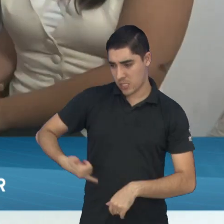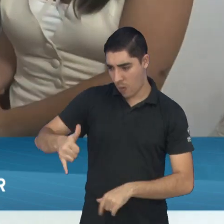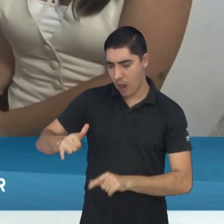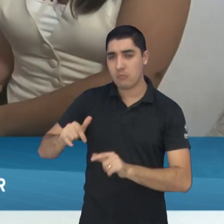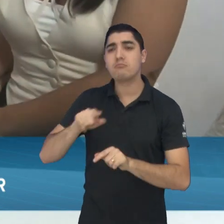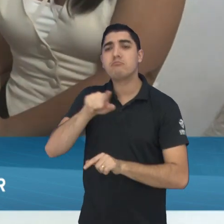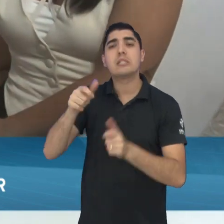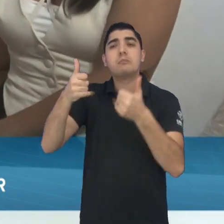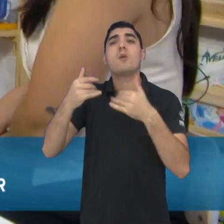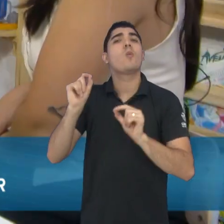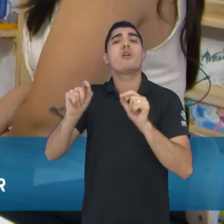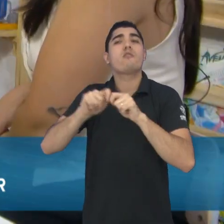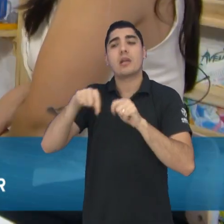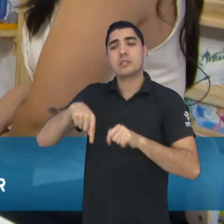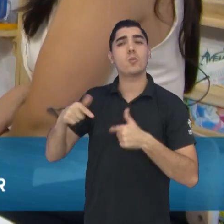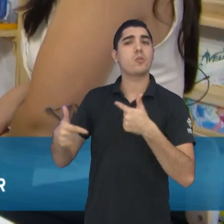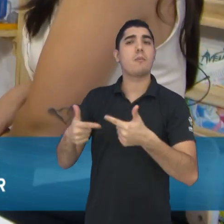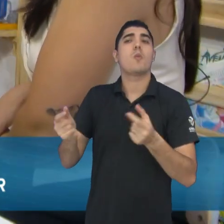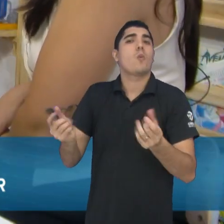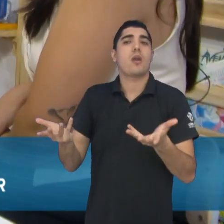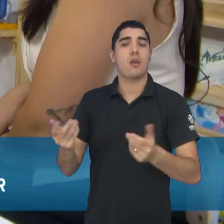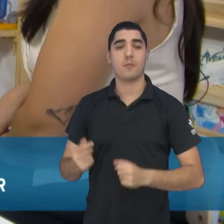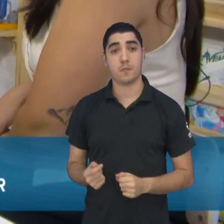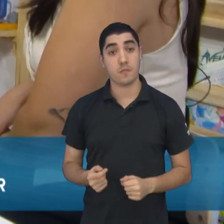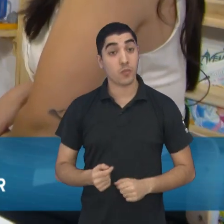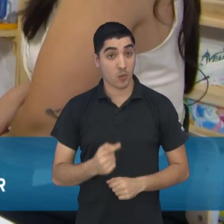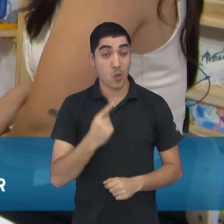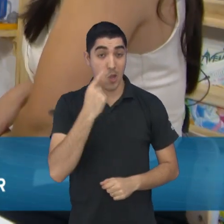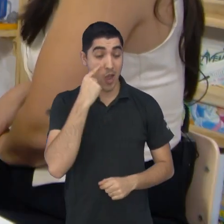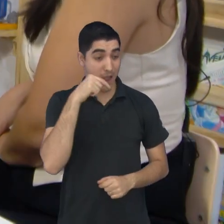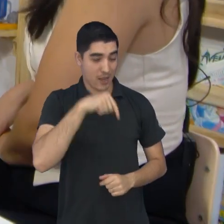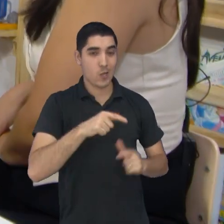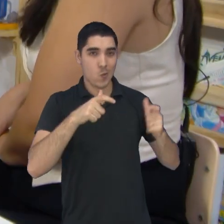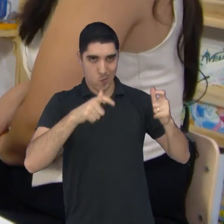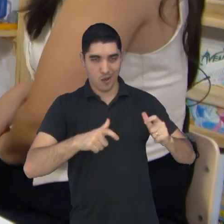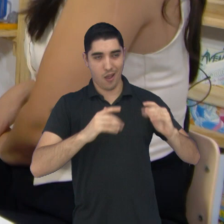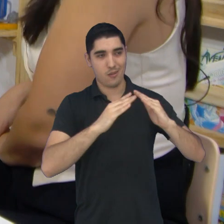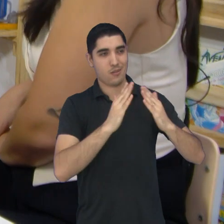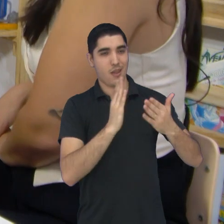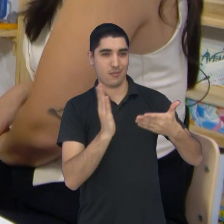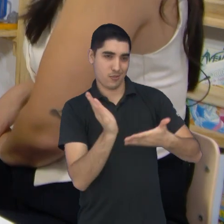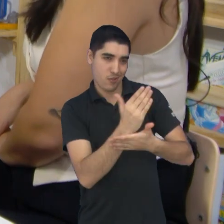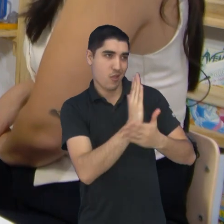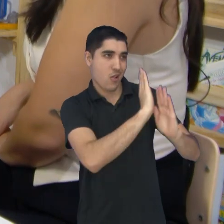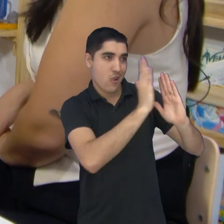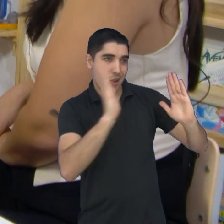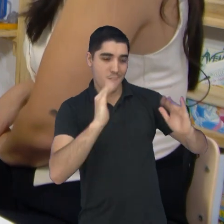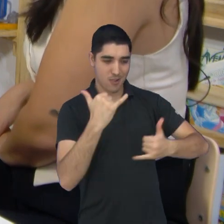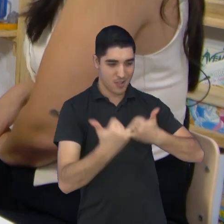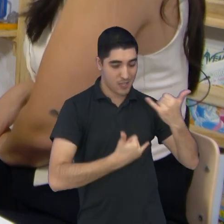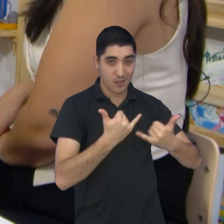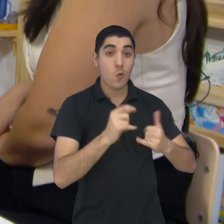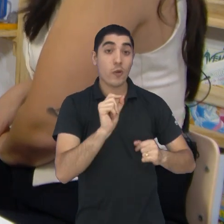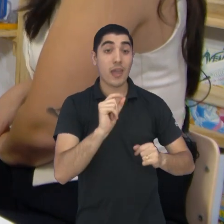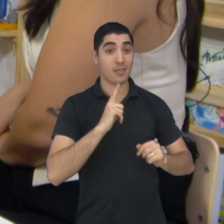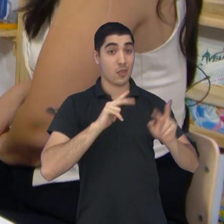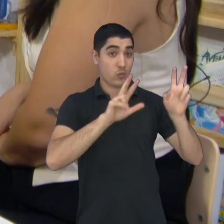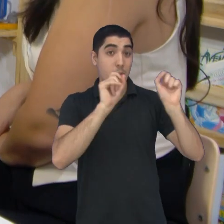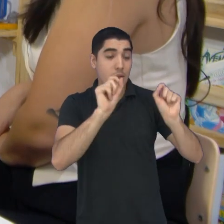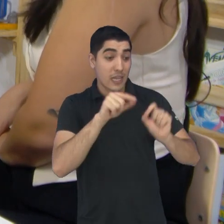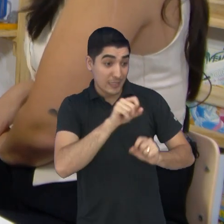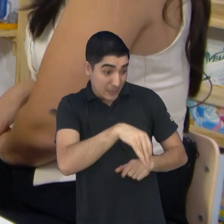vocês desenvolvem aqui. A brinquedoteca, ela já tem o lema, quanto mais se brinca, mais se aprende. Então é justamente utilizar